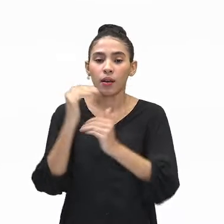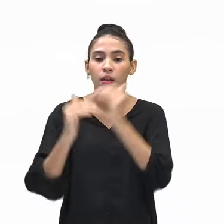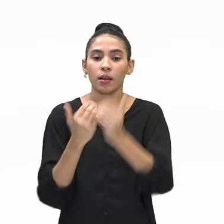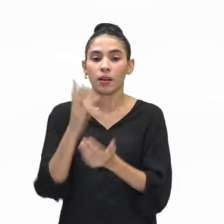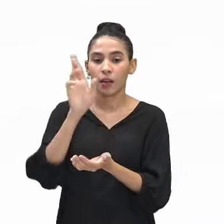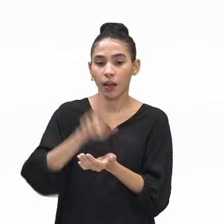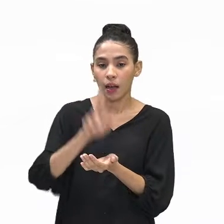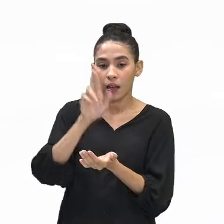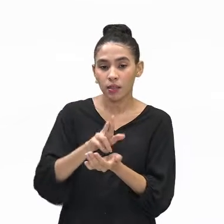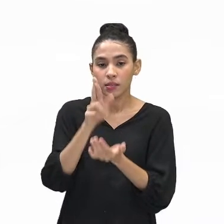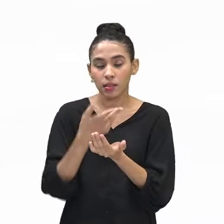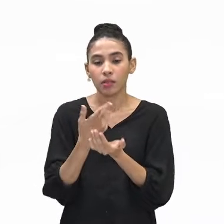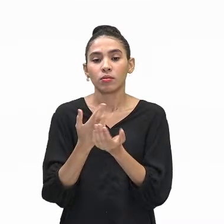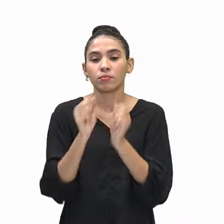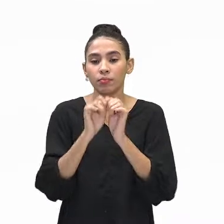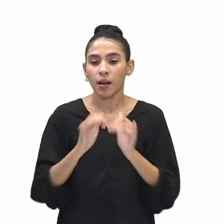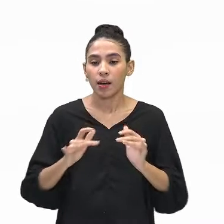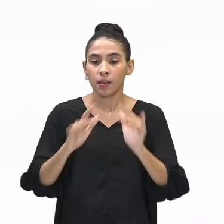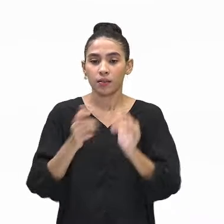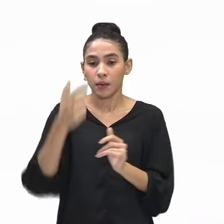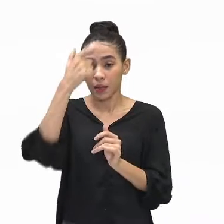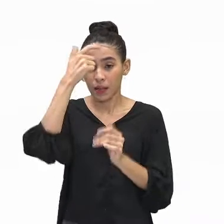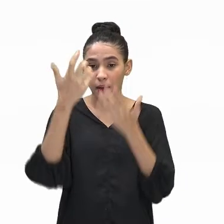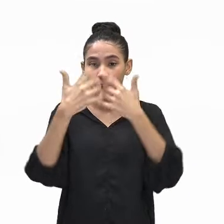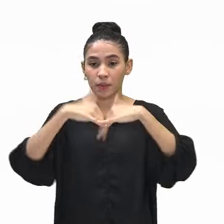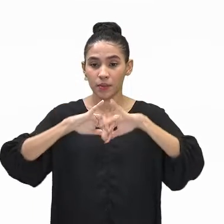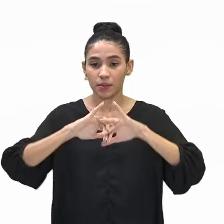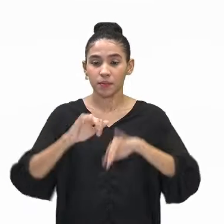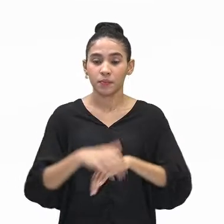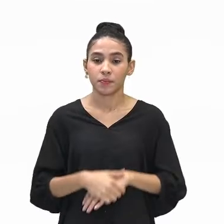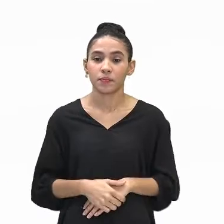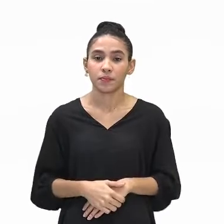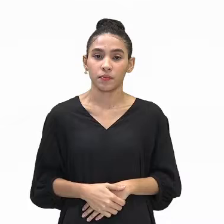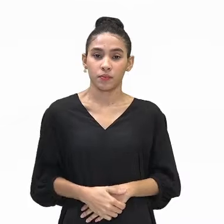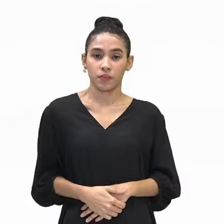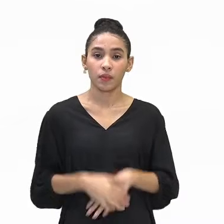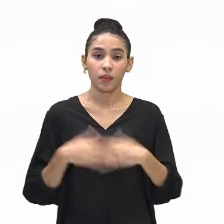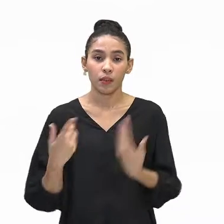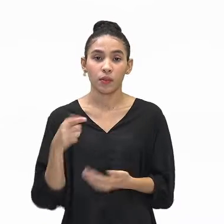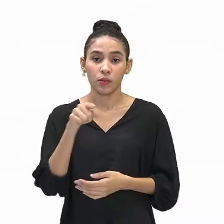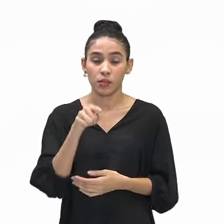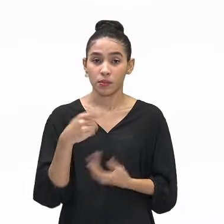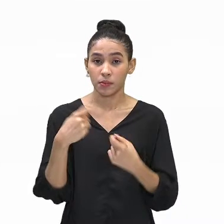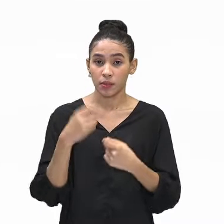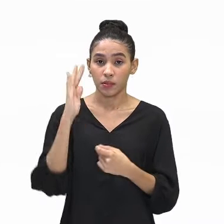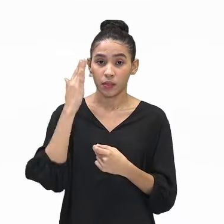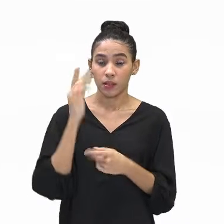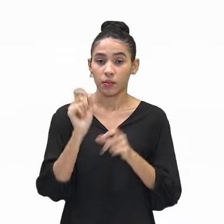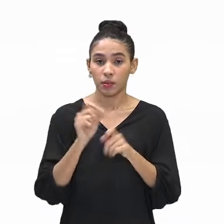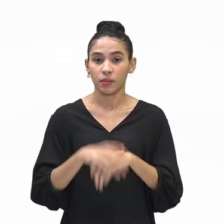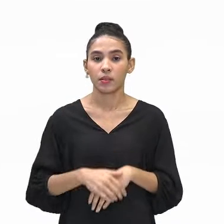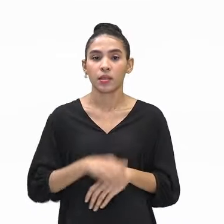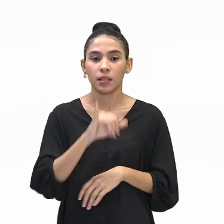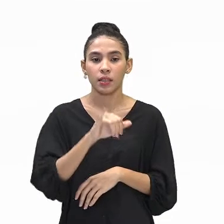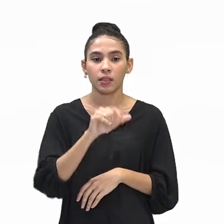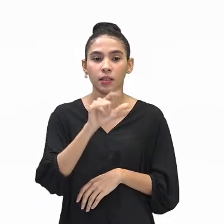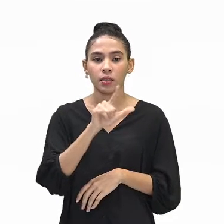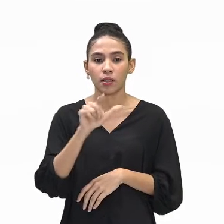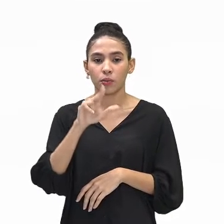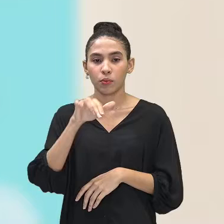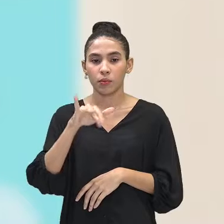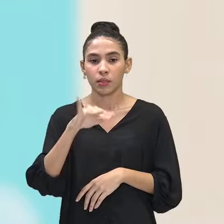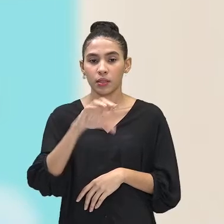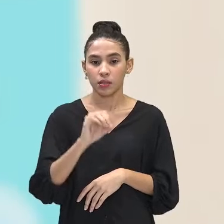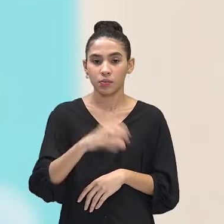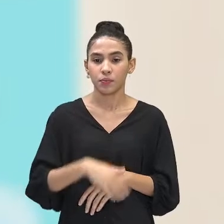razão em detrimento do pensamento. Então, só entendam aqui comigo o que seria o iluminismo.